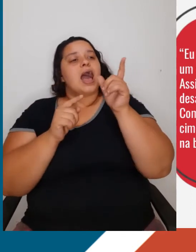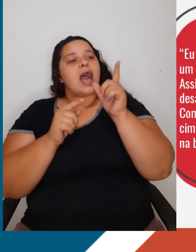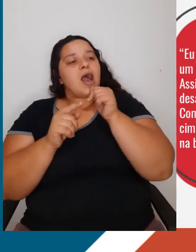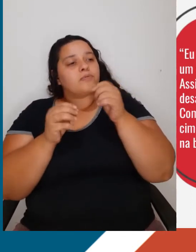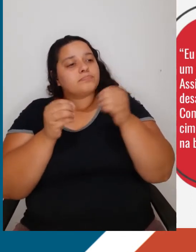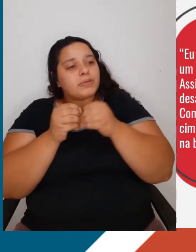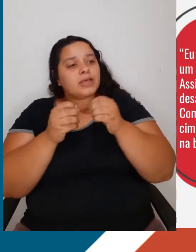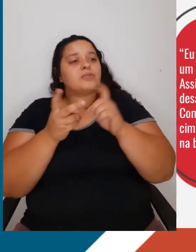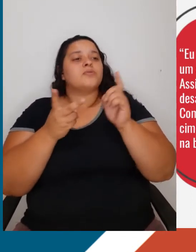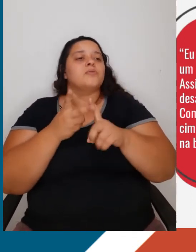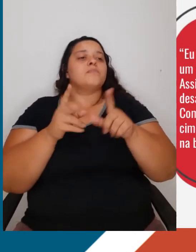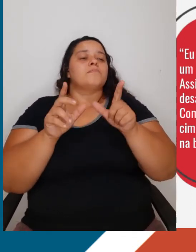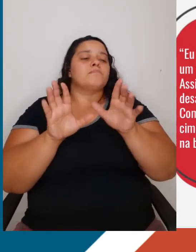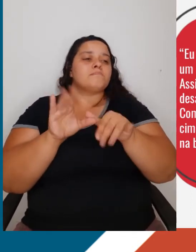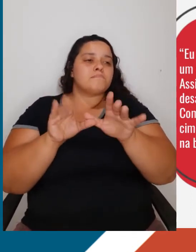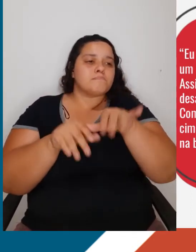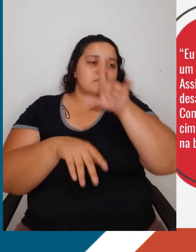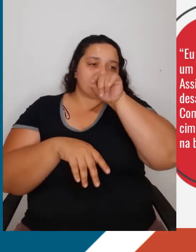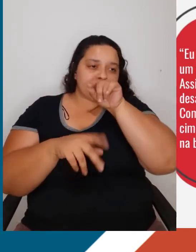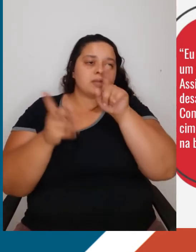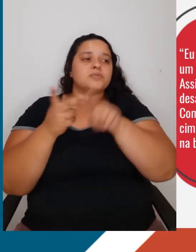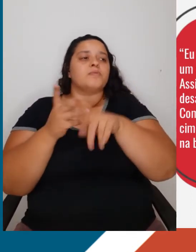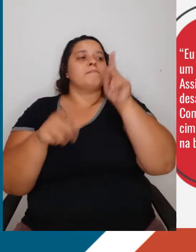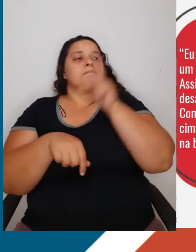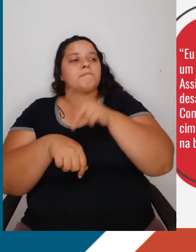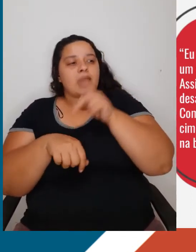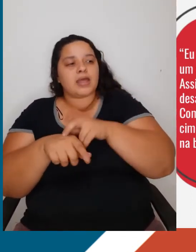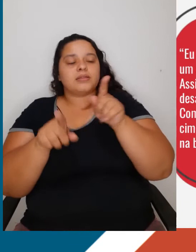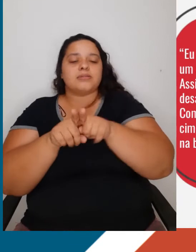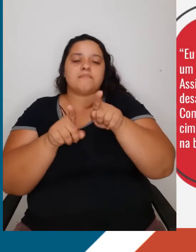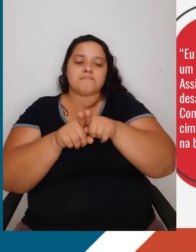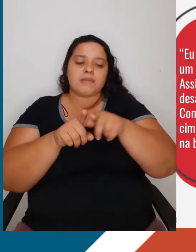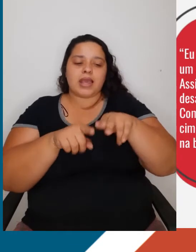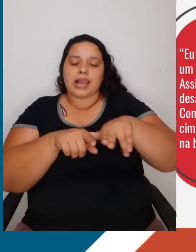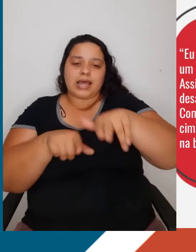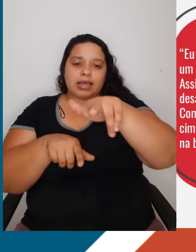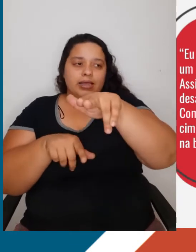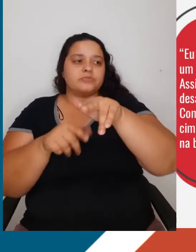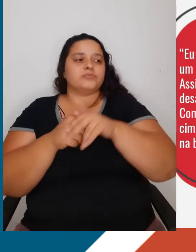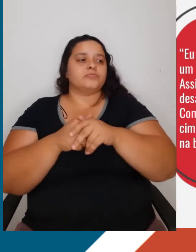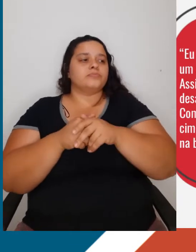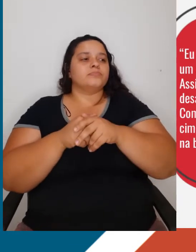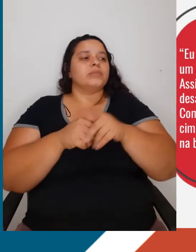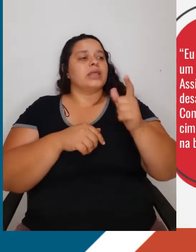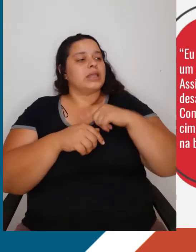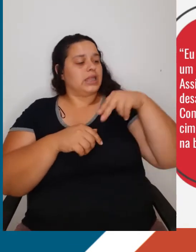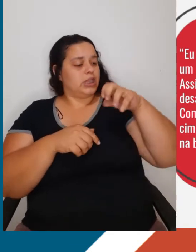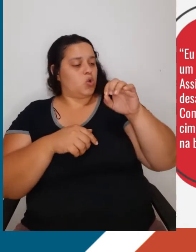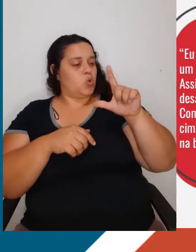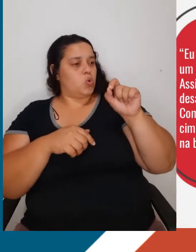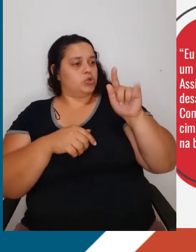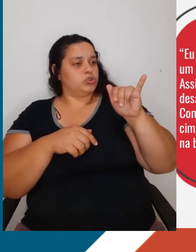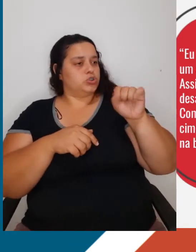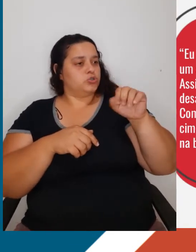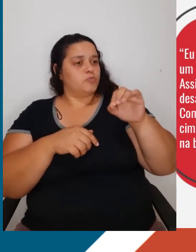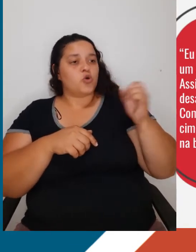pássaro, uma pedra e lagartos. É possível notar também a presença de neologismo, ou seja, o uso de um novo termo,